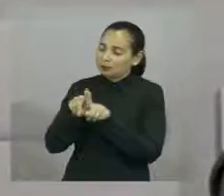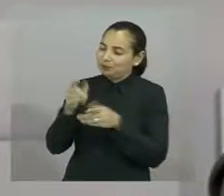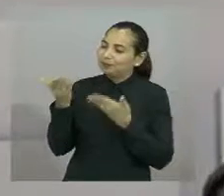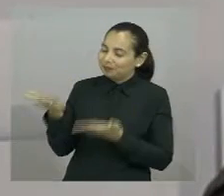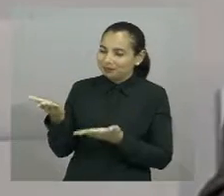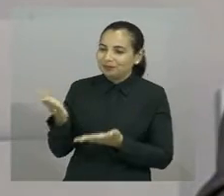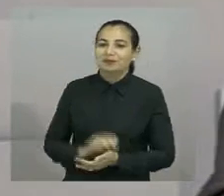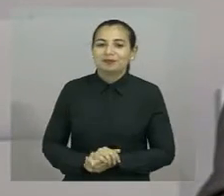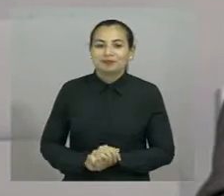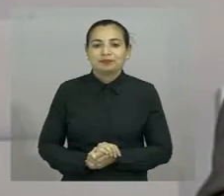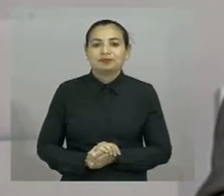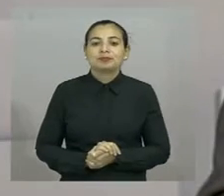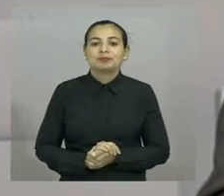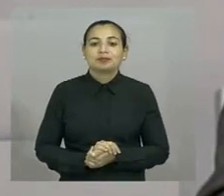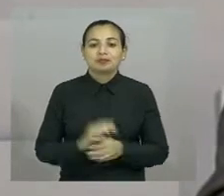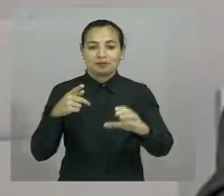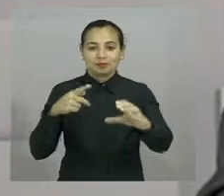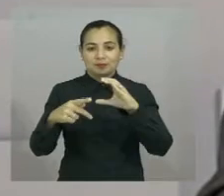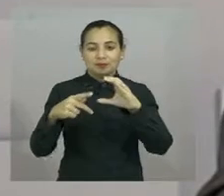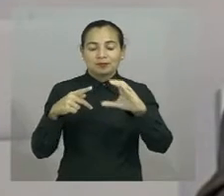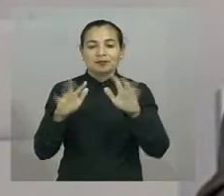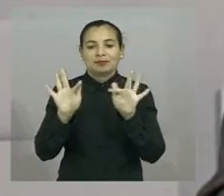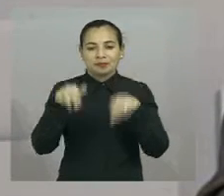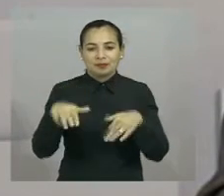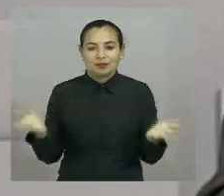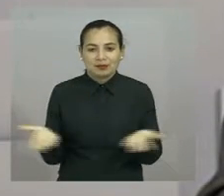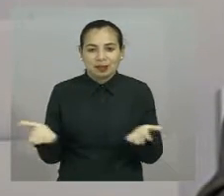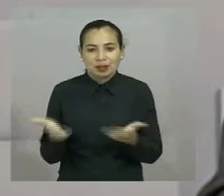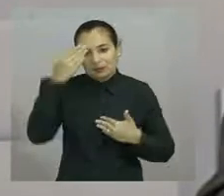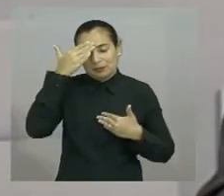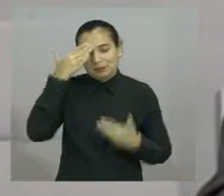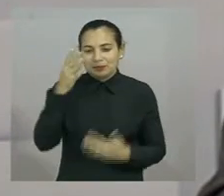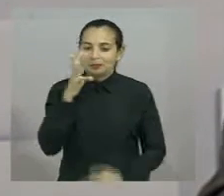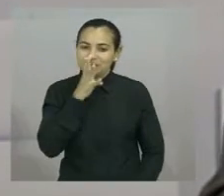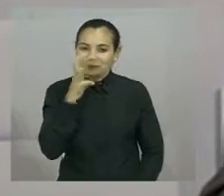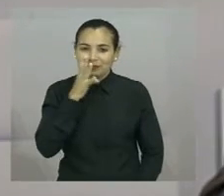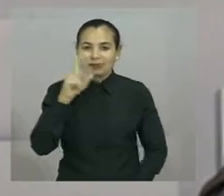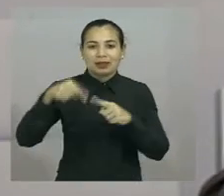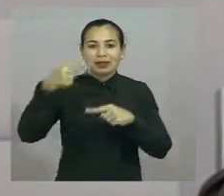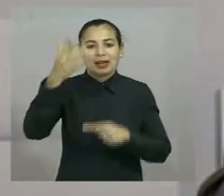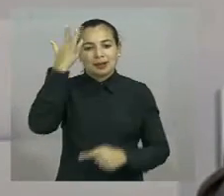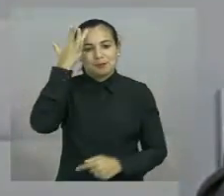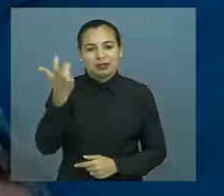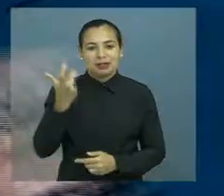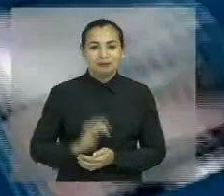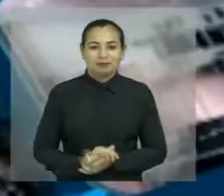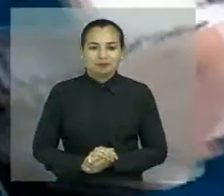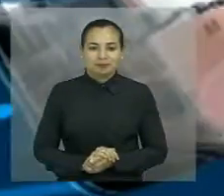também. Plenário da Cidade termina aqui. Obrigado pela sua audiência e até amanhã.